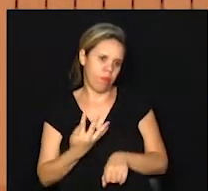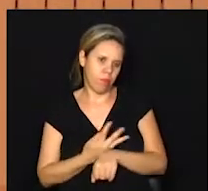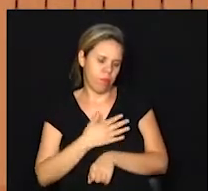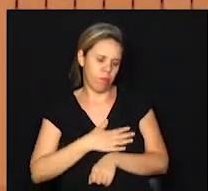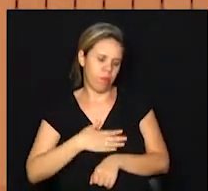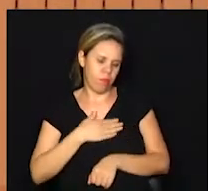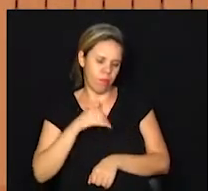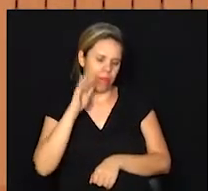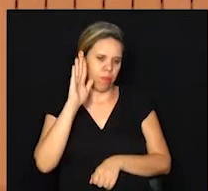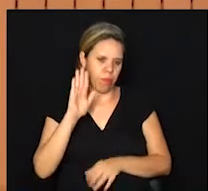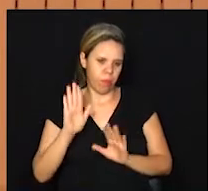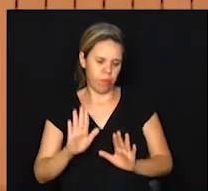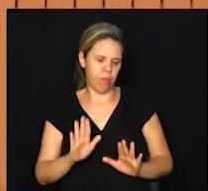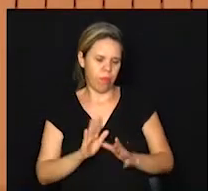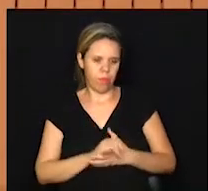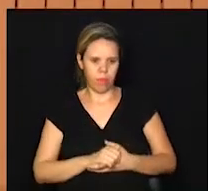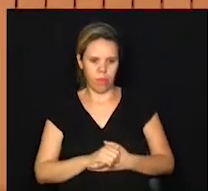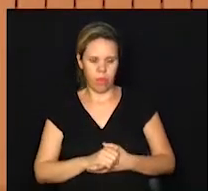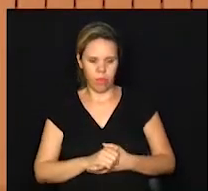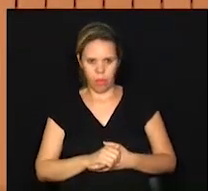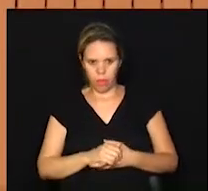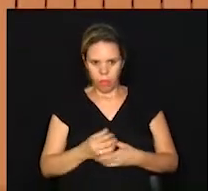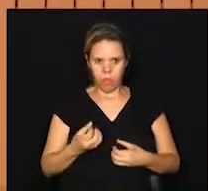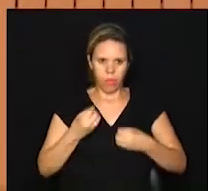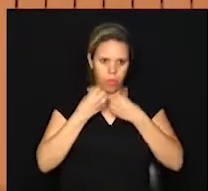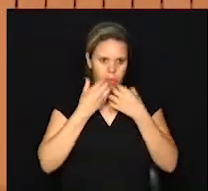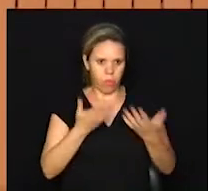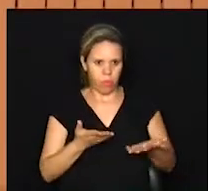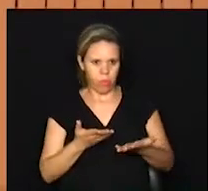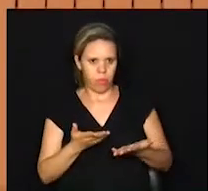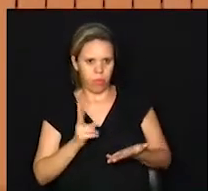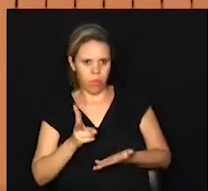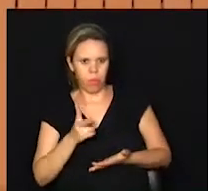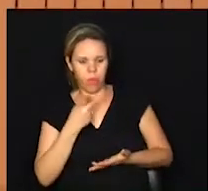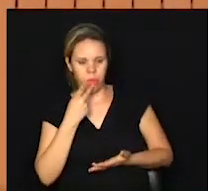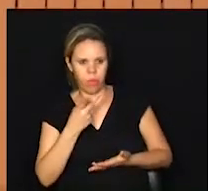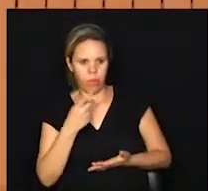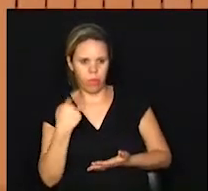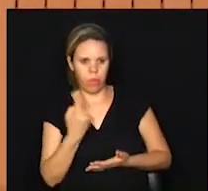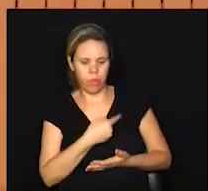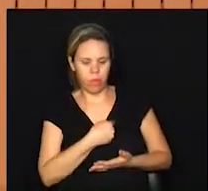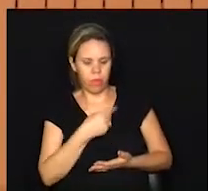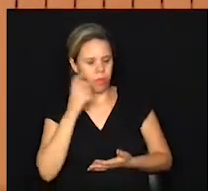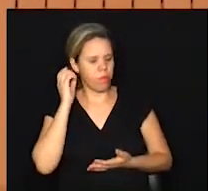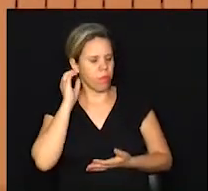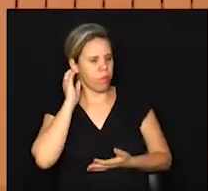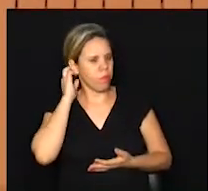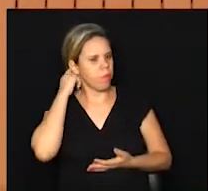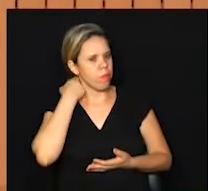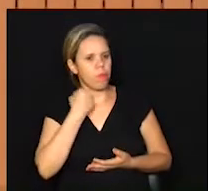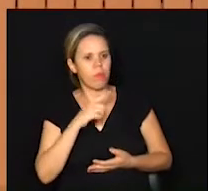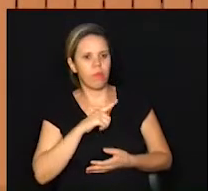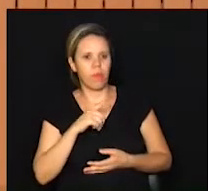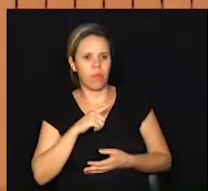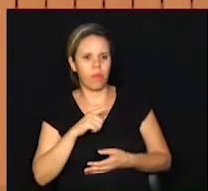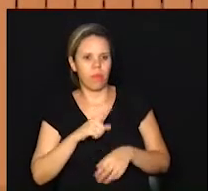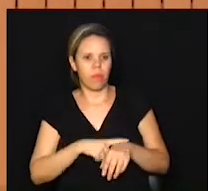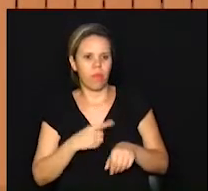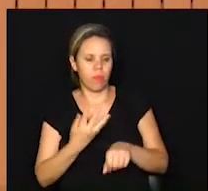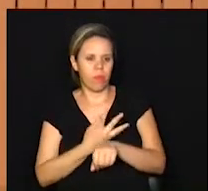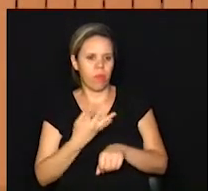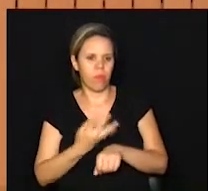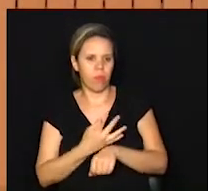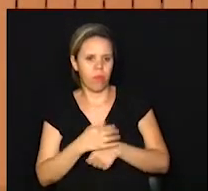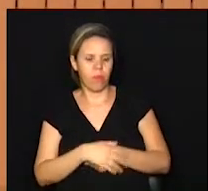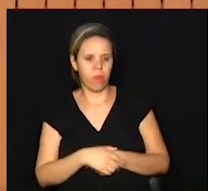gostaria de ter mais tempo para que você pudesse continuar falando, mas nós temos aqui um tempo bastante